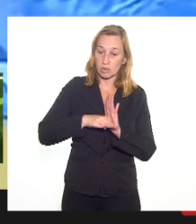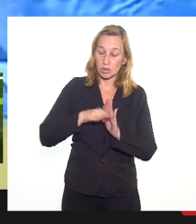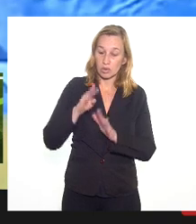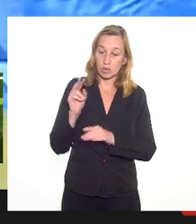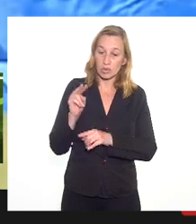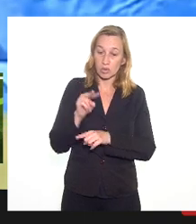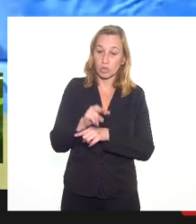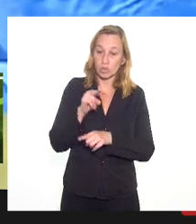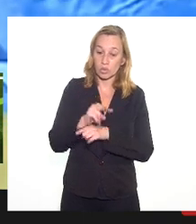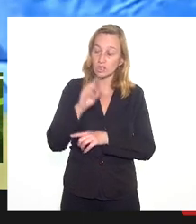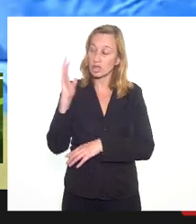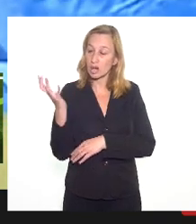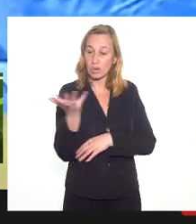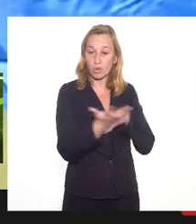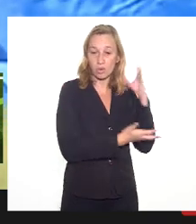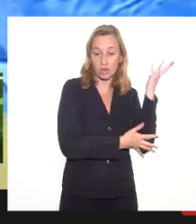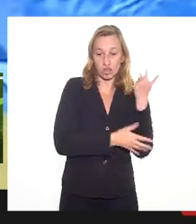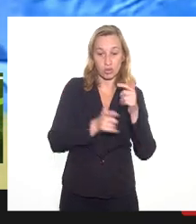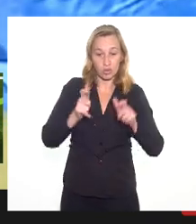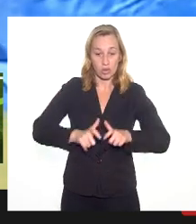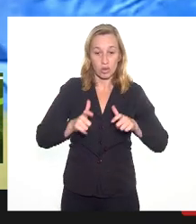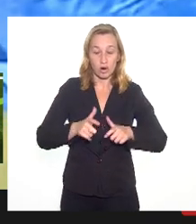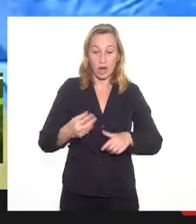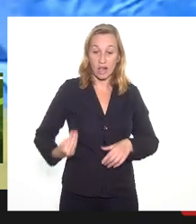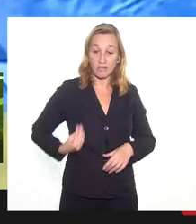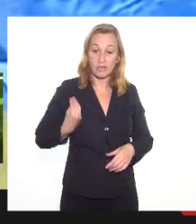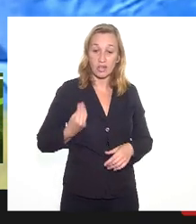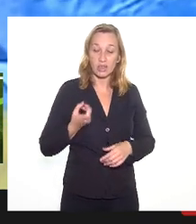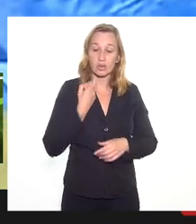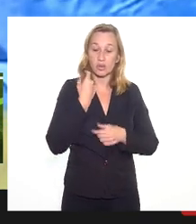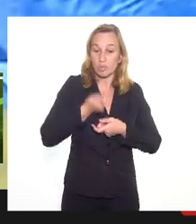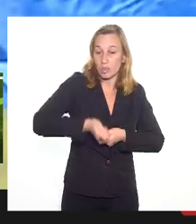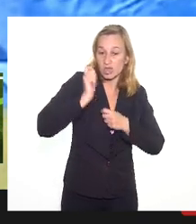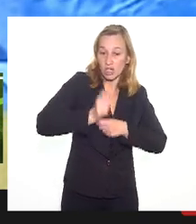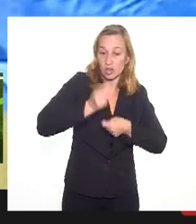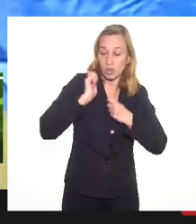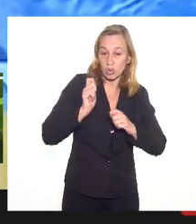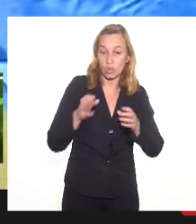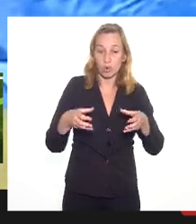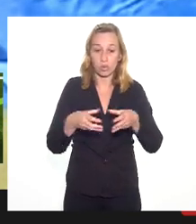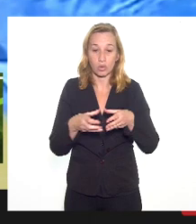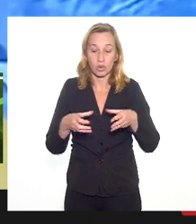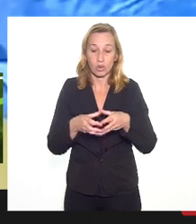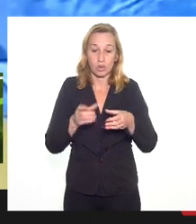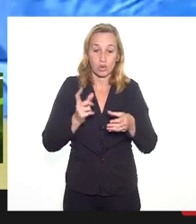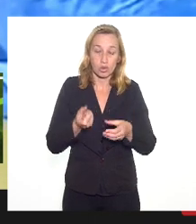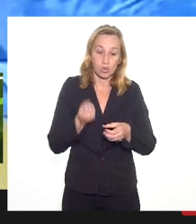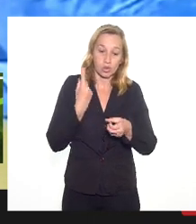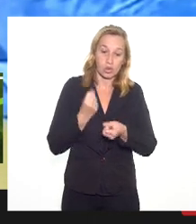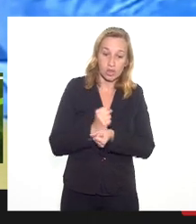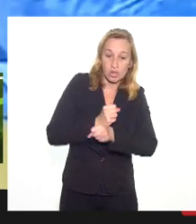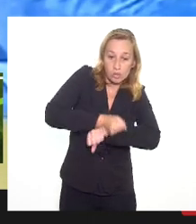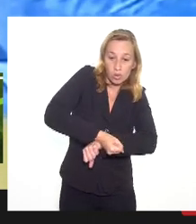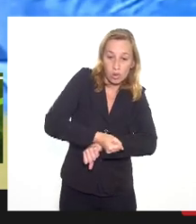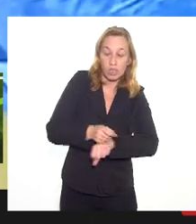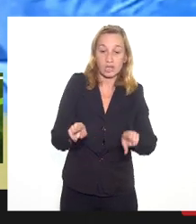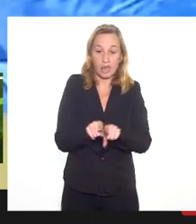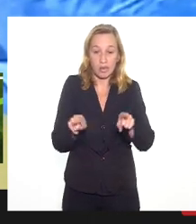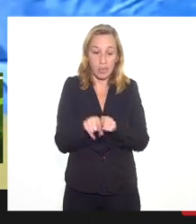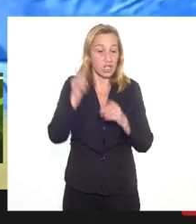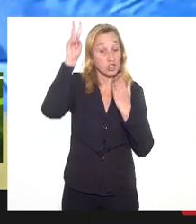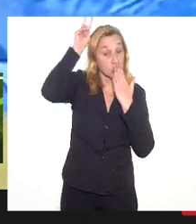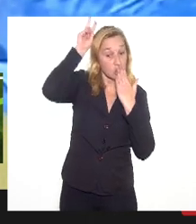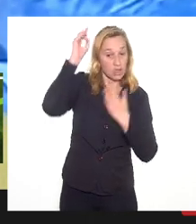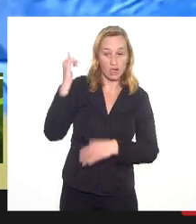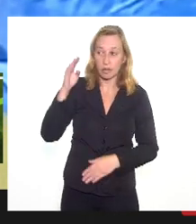que vivemos. Então, a presença do pescador, do quilombola, do indígena, é sinônimo de qualidade para aquele ecossistema.